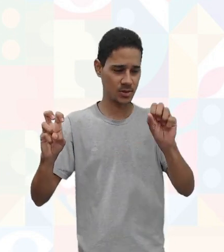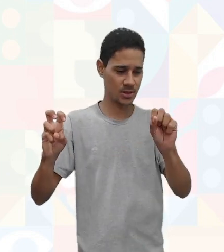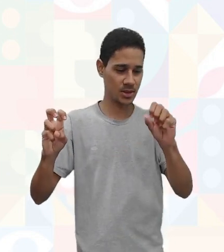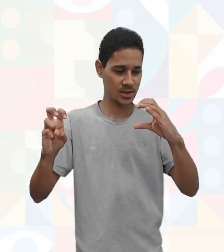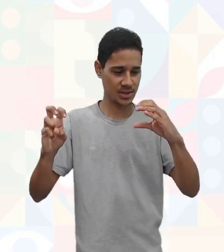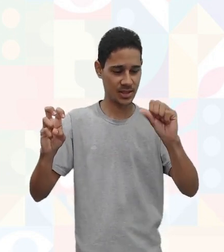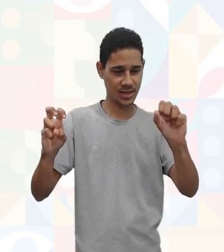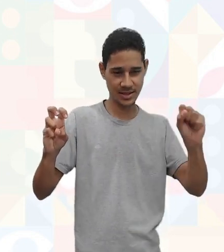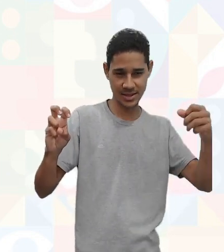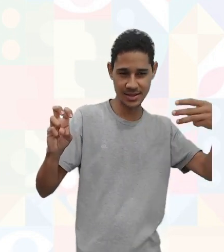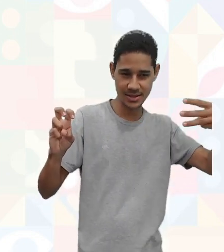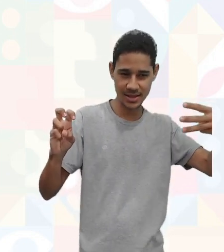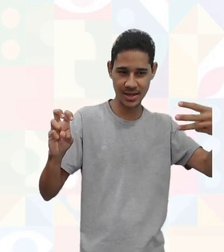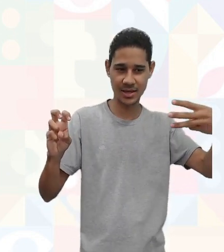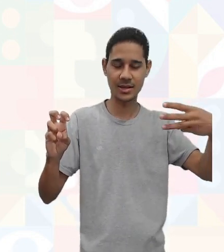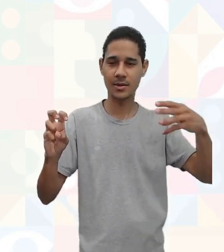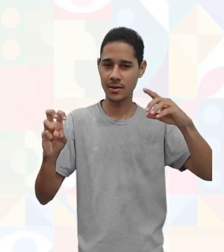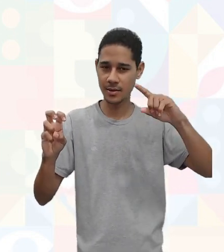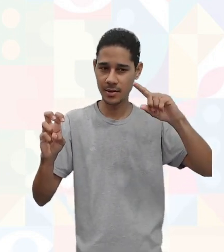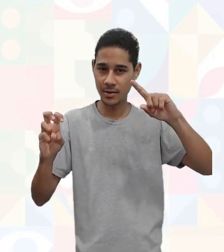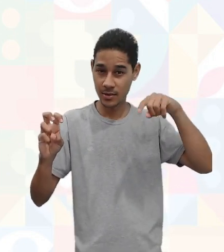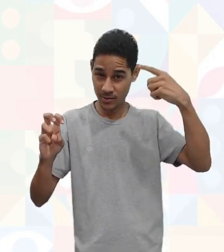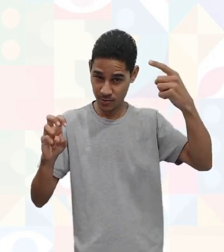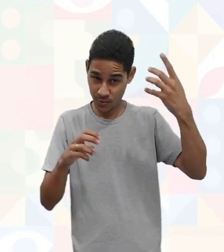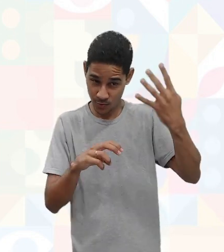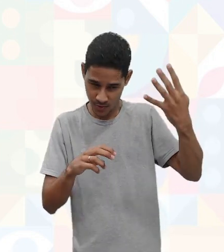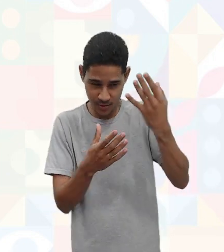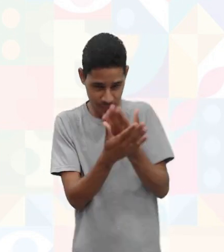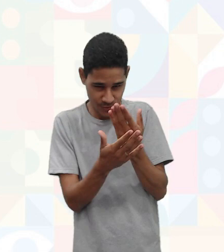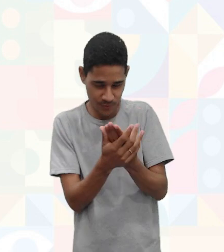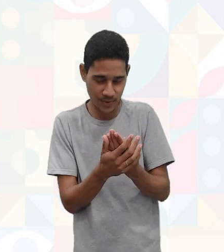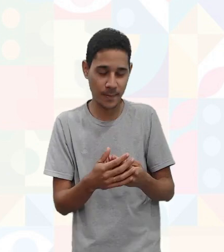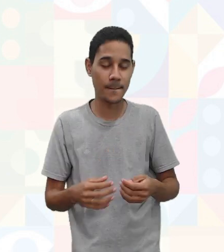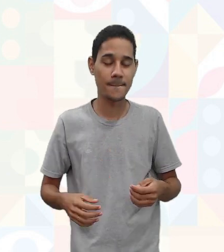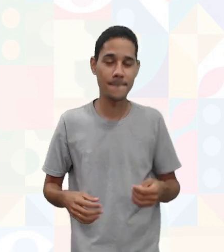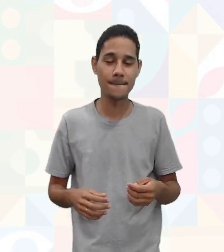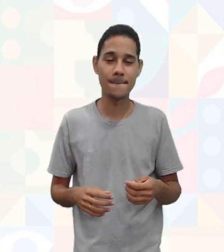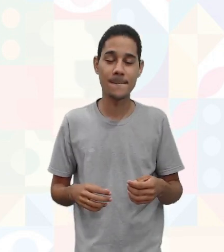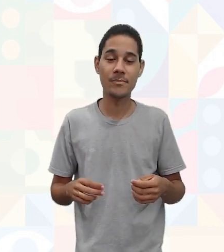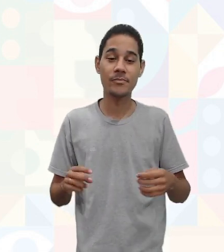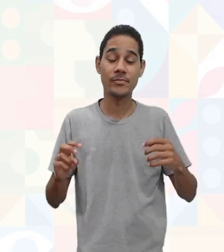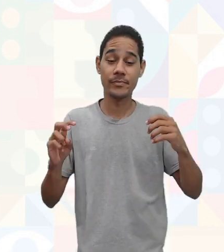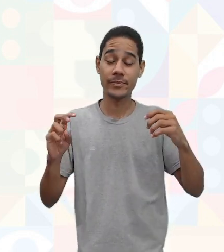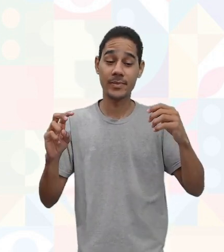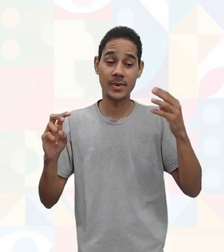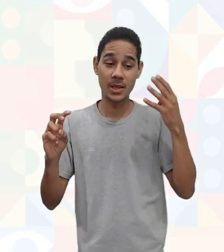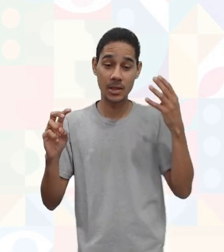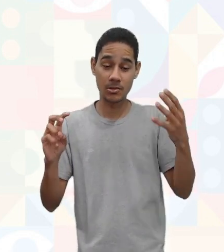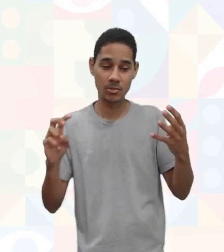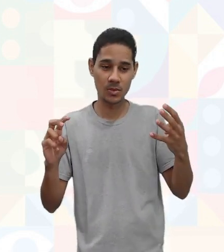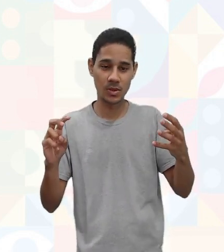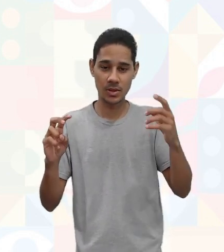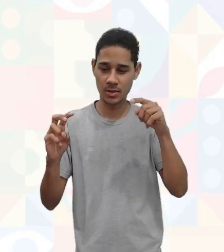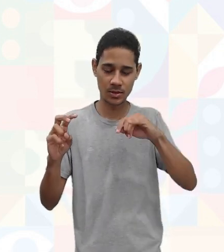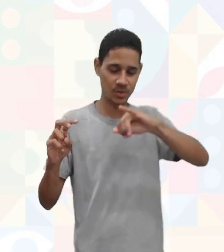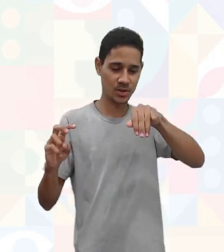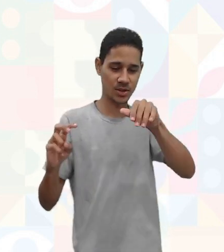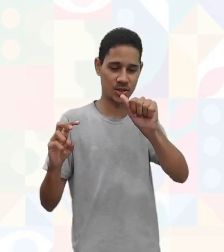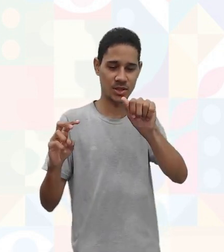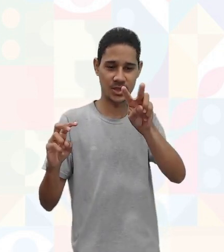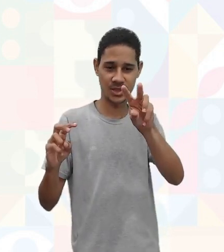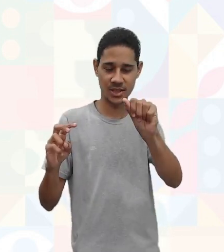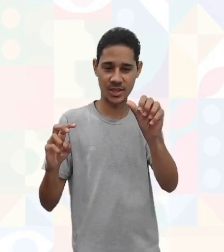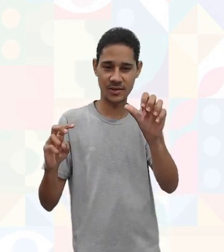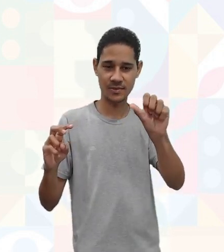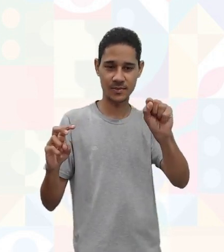CSS3 vai ser objeto de estudo da nossa competência 4, certo? Da nossa unidade 4. E o JavaScript, que você